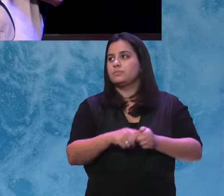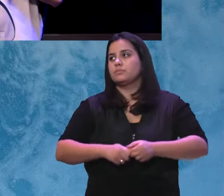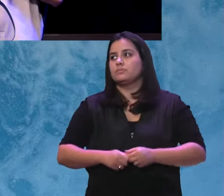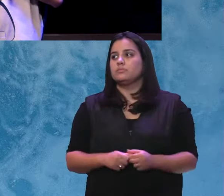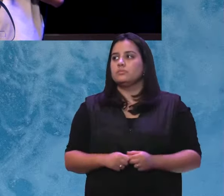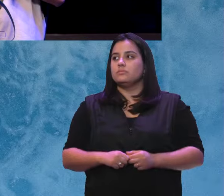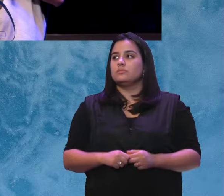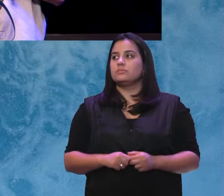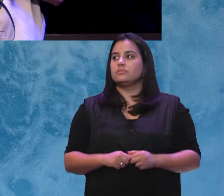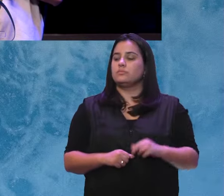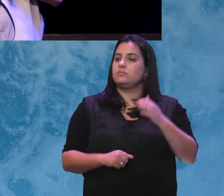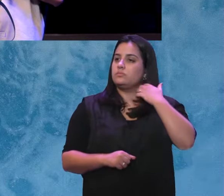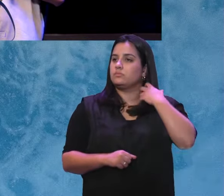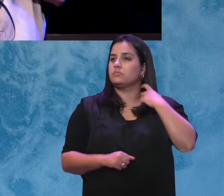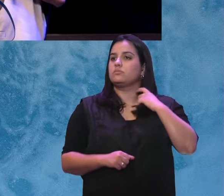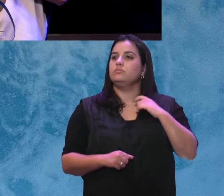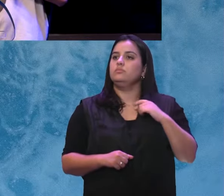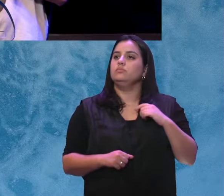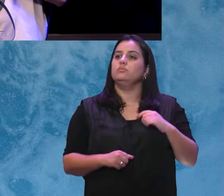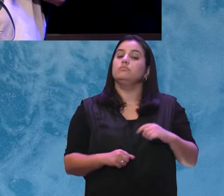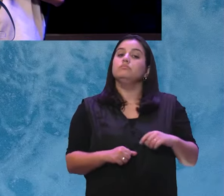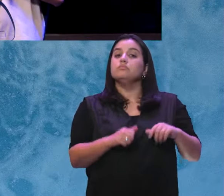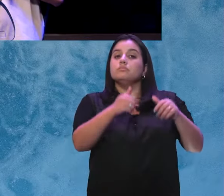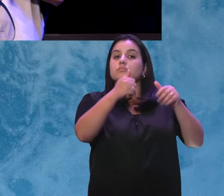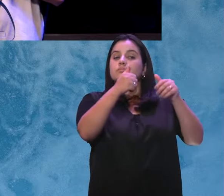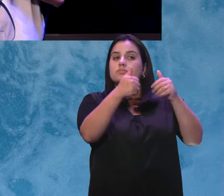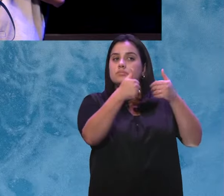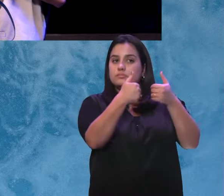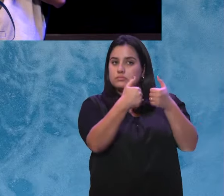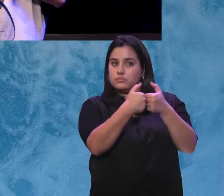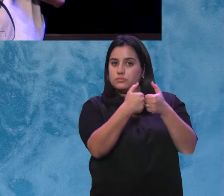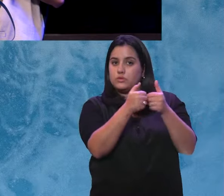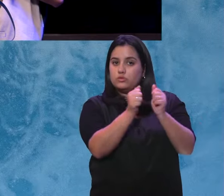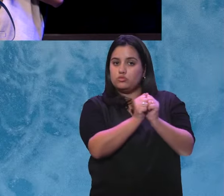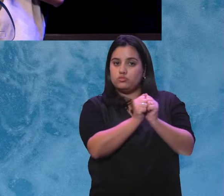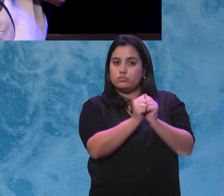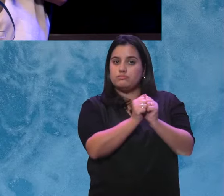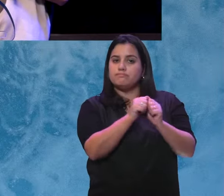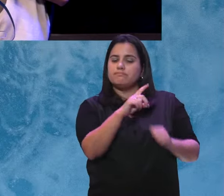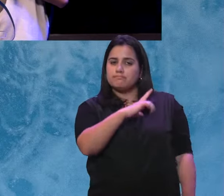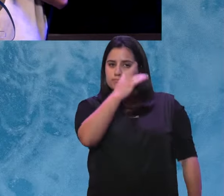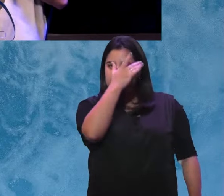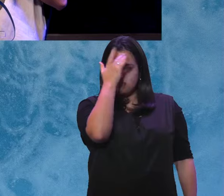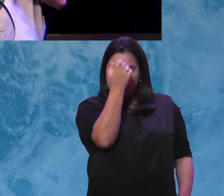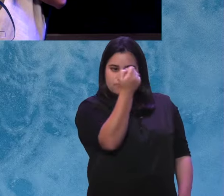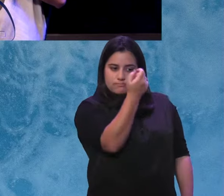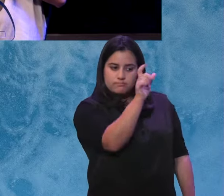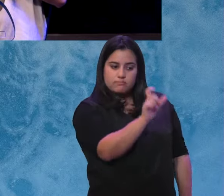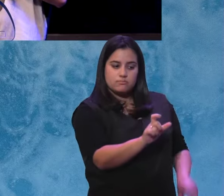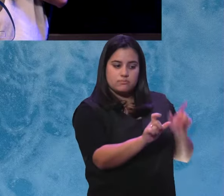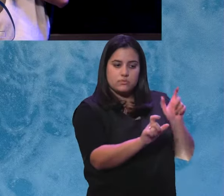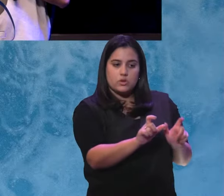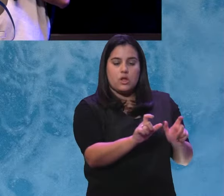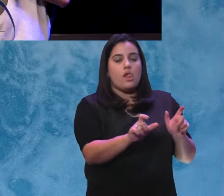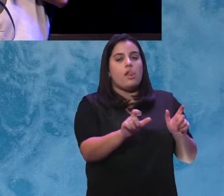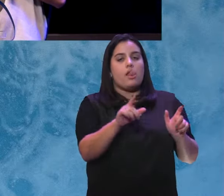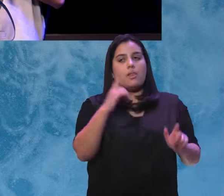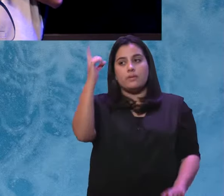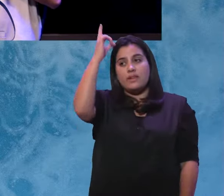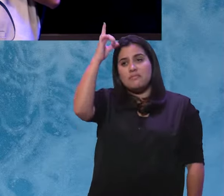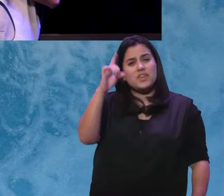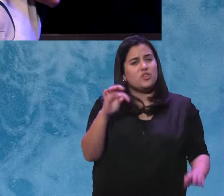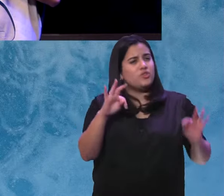Abinadab, conduziam a carroça com a arca de Deus. Aiô andava na frente dela. Davi e todos os israelitas celebravam